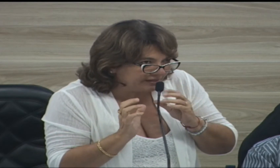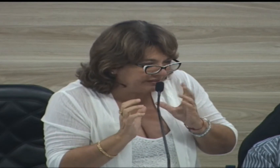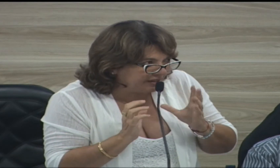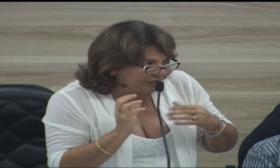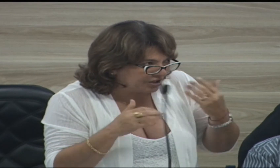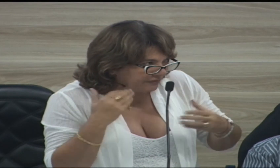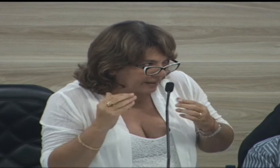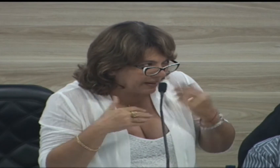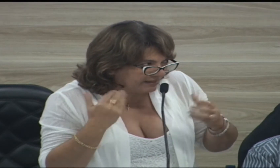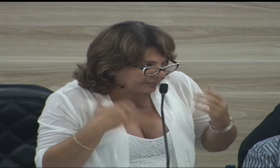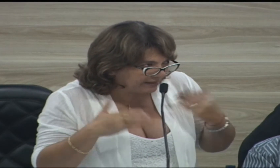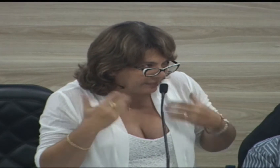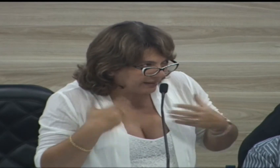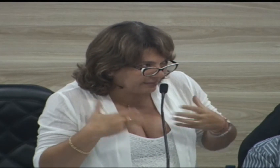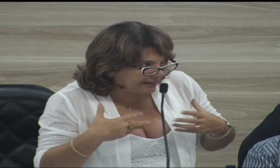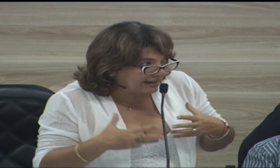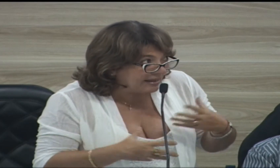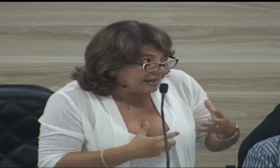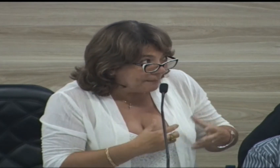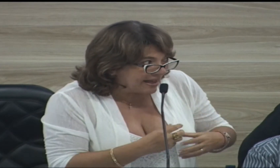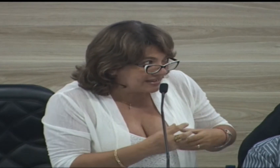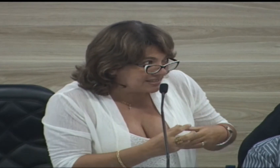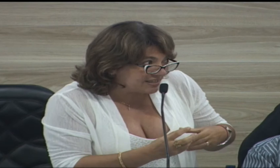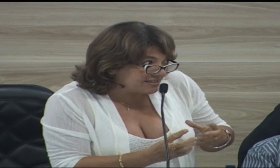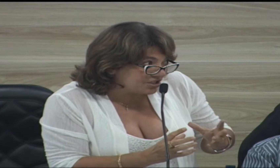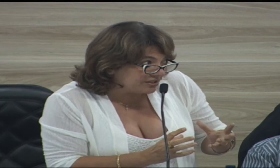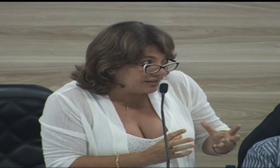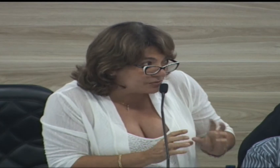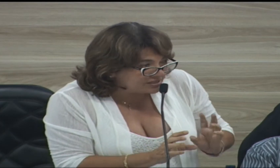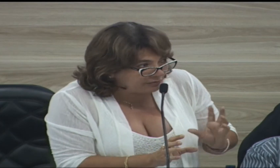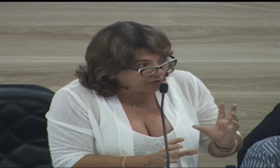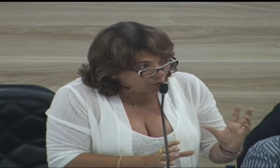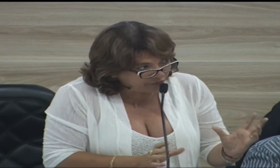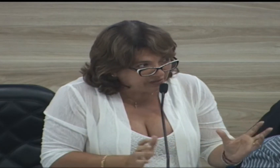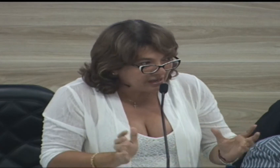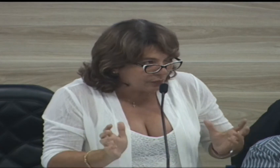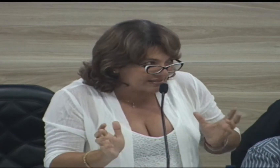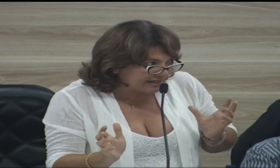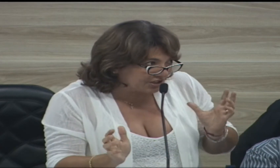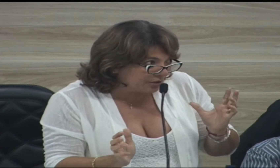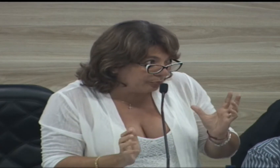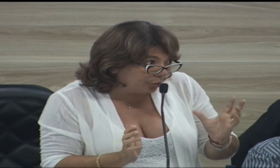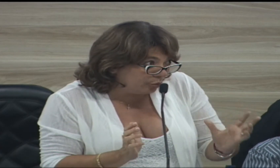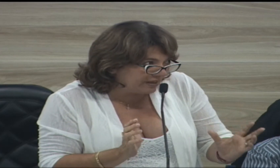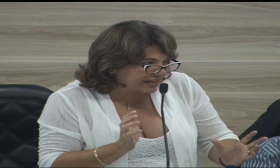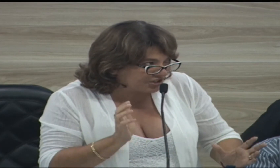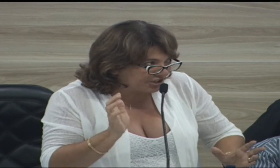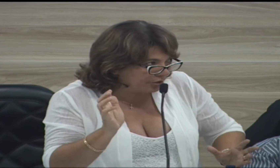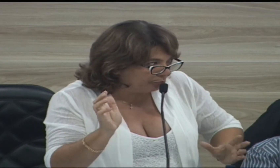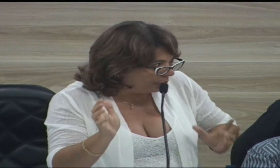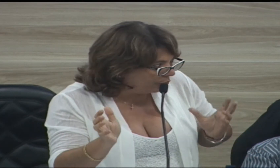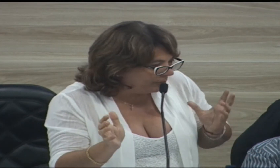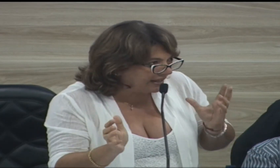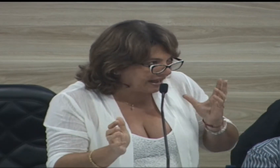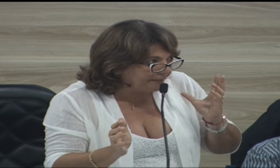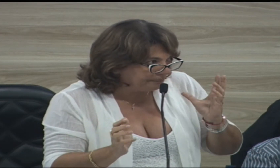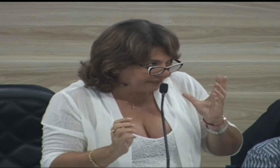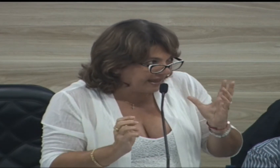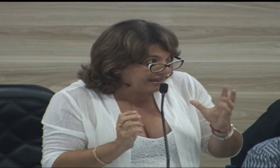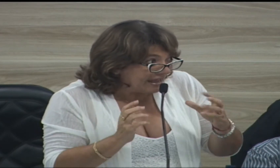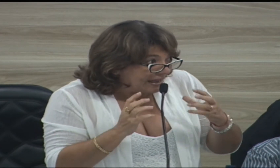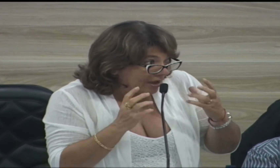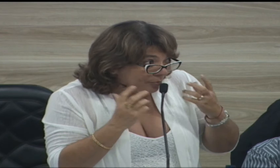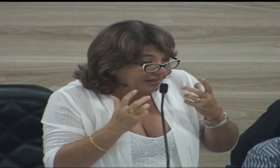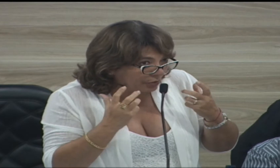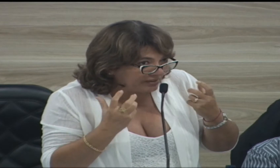nosso cantinho, a gente trabalha, mas às vezes a gente não se envolve com essa questão pública, gestão pública,